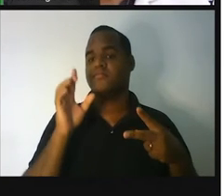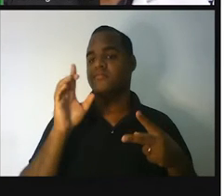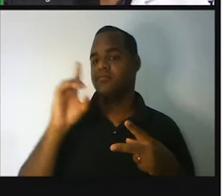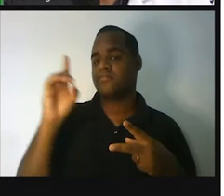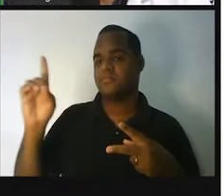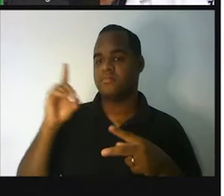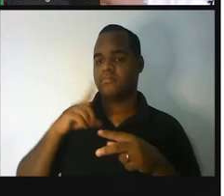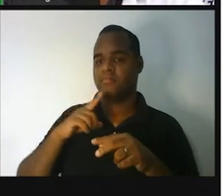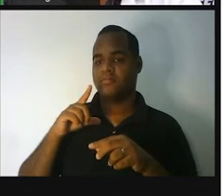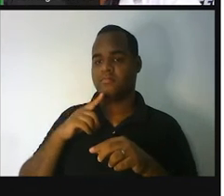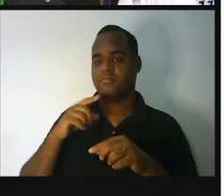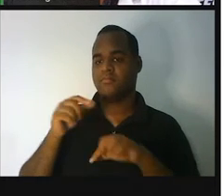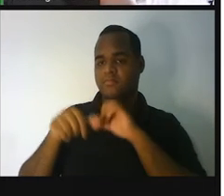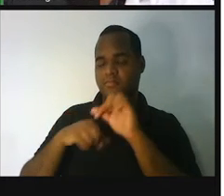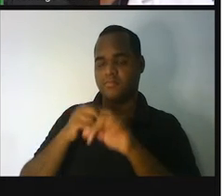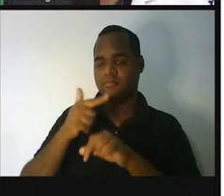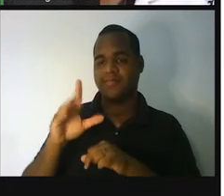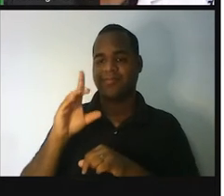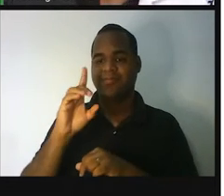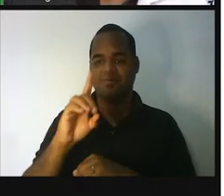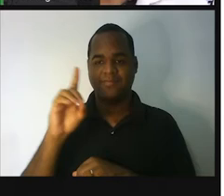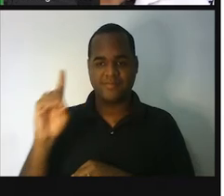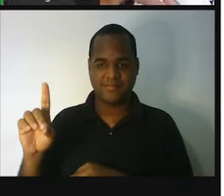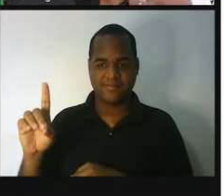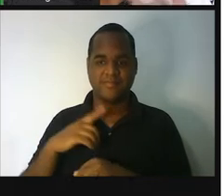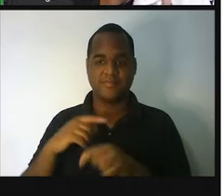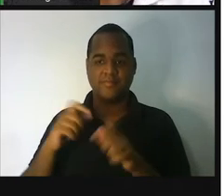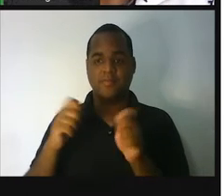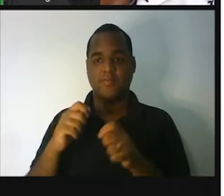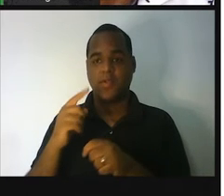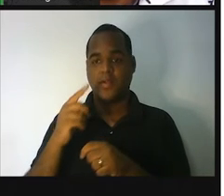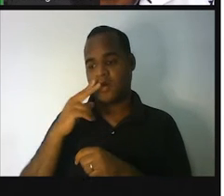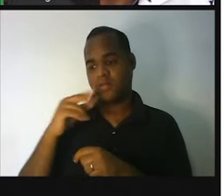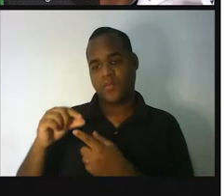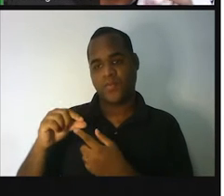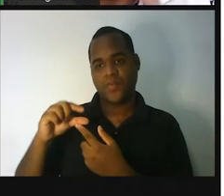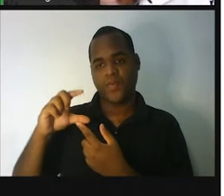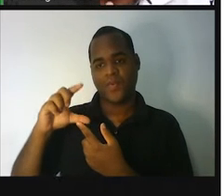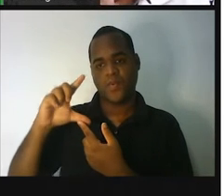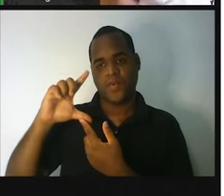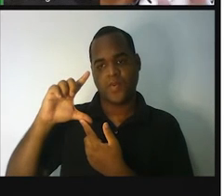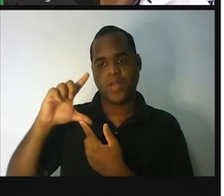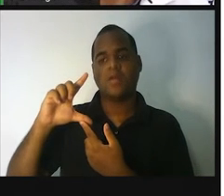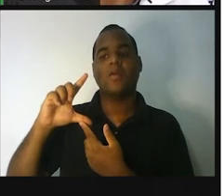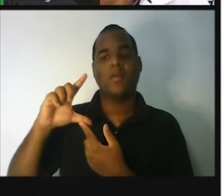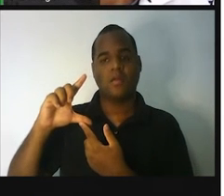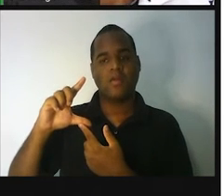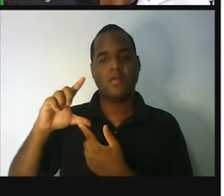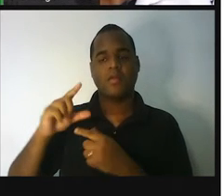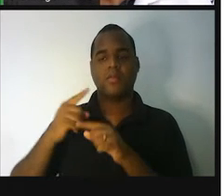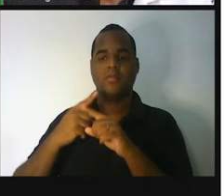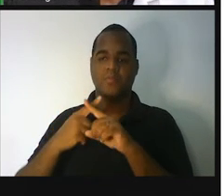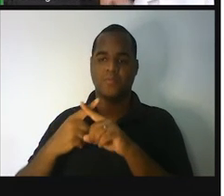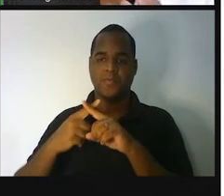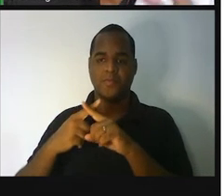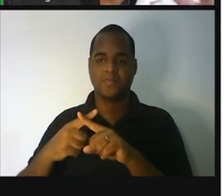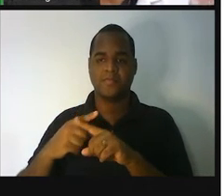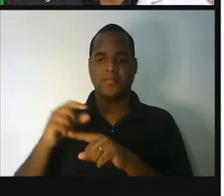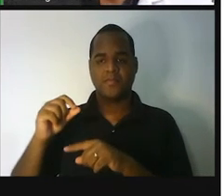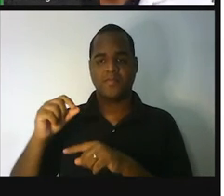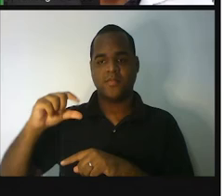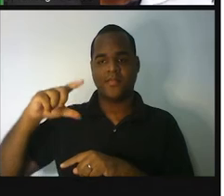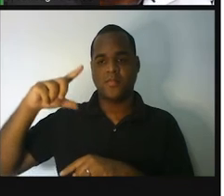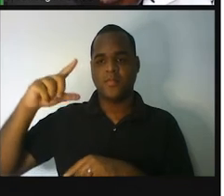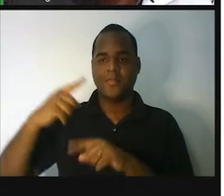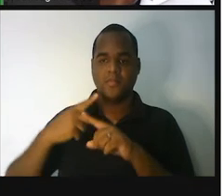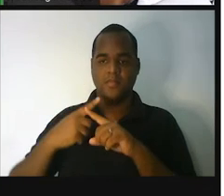sempre que a gente ganhar para o sentido da direita isso vai aumentar o número ele vai aumentar esse número